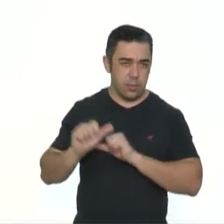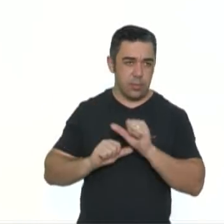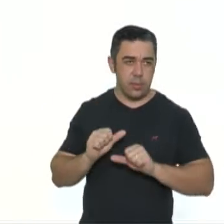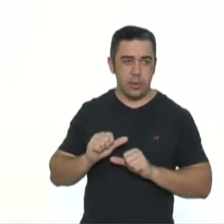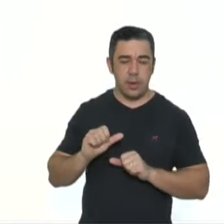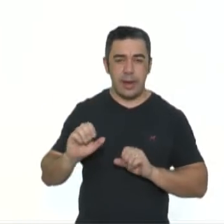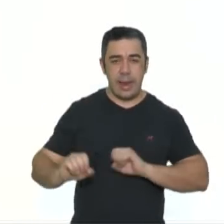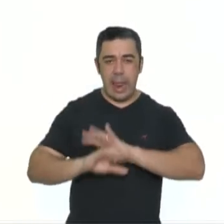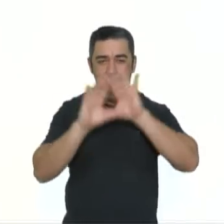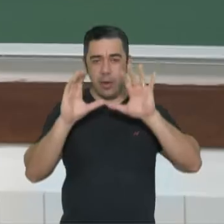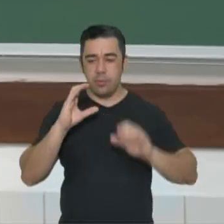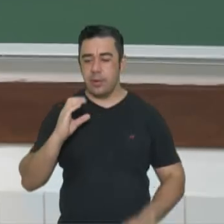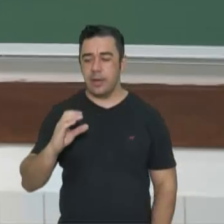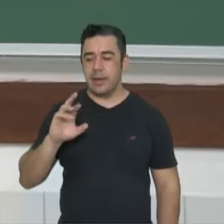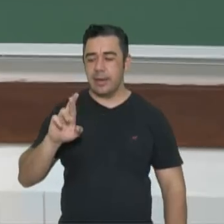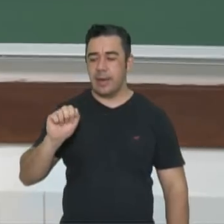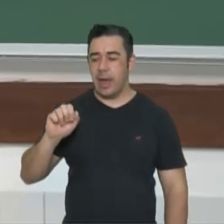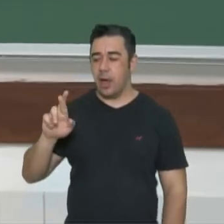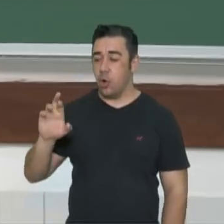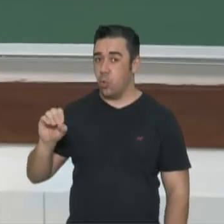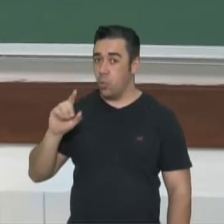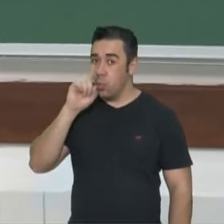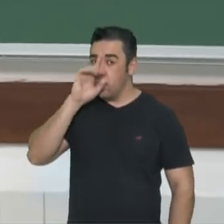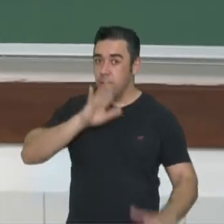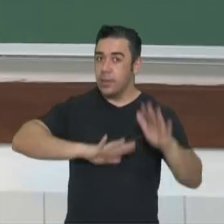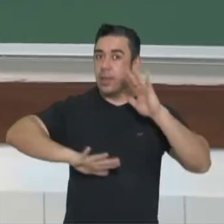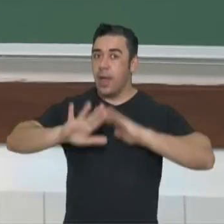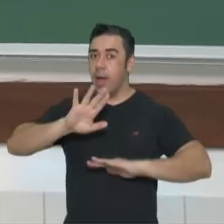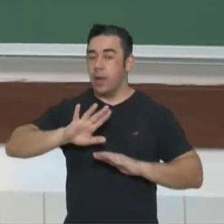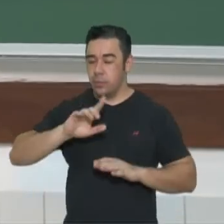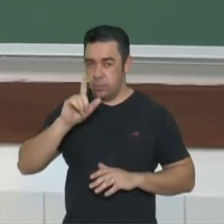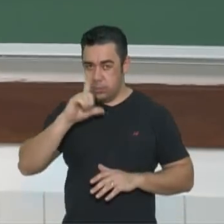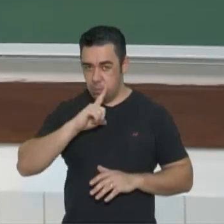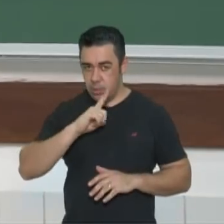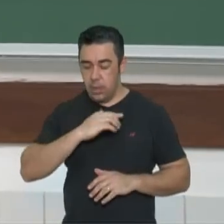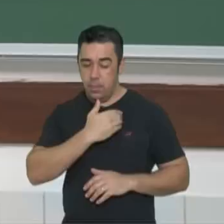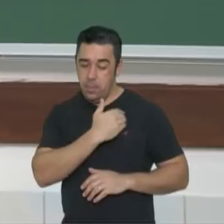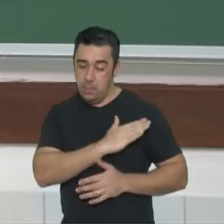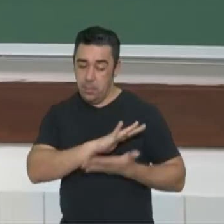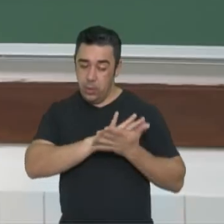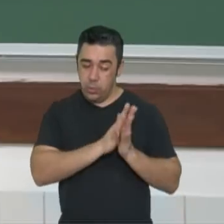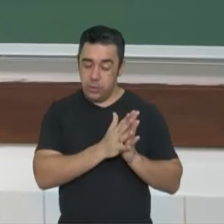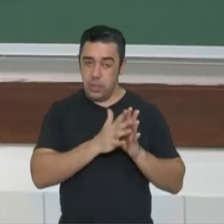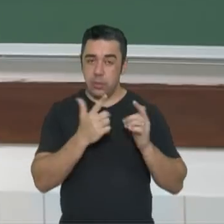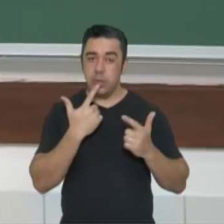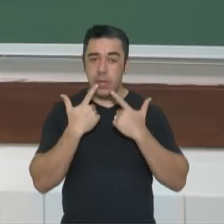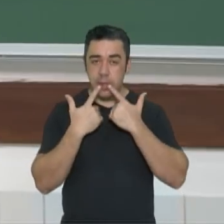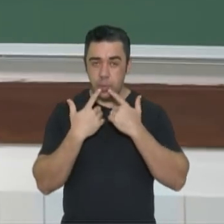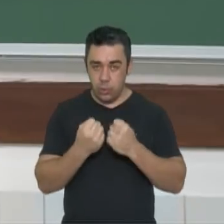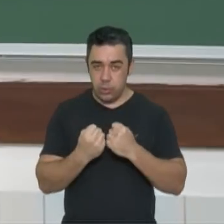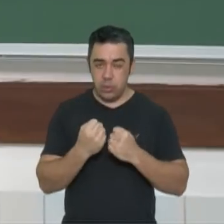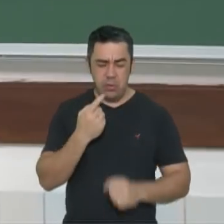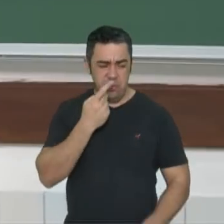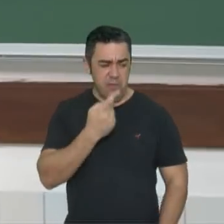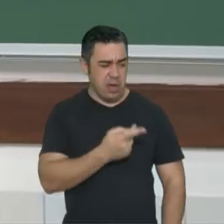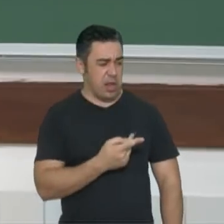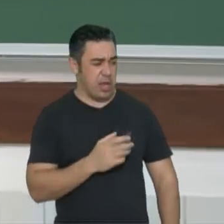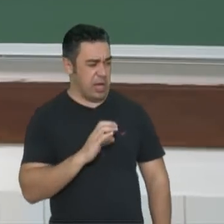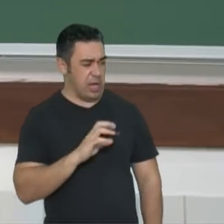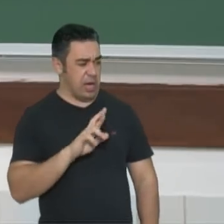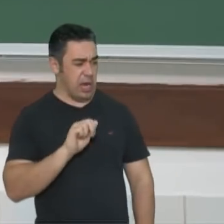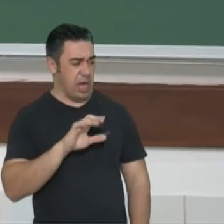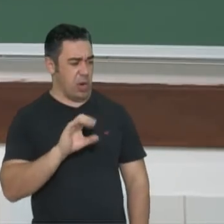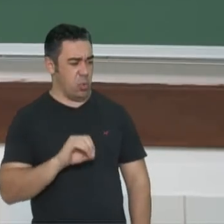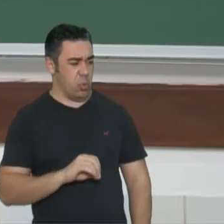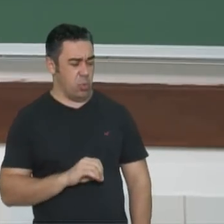craro. Cuidado, meus amigos, cuidado com o preconceito linguístico. Muitas pessoas podem tirar sarro, porque falou